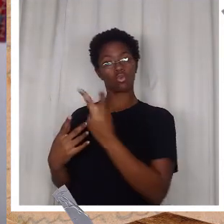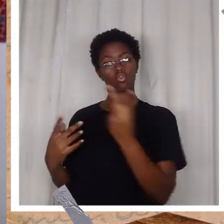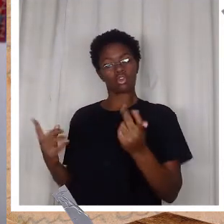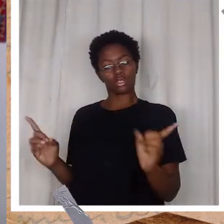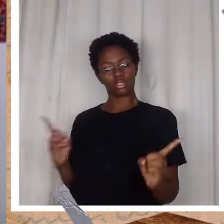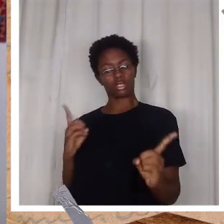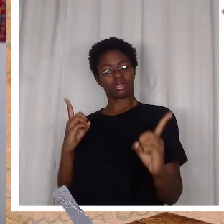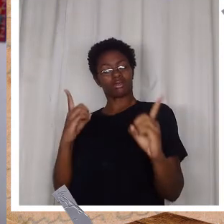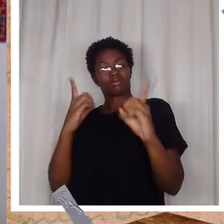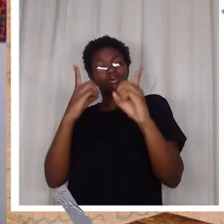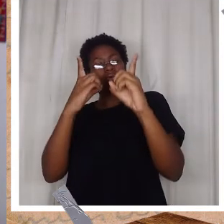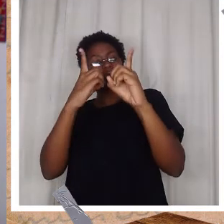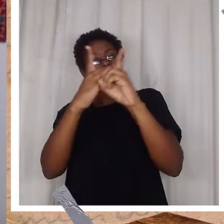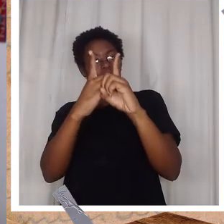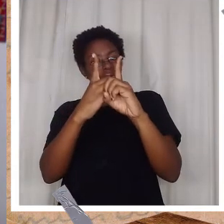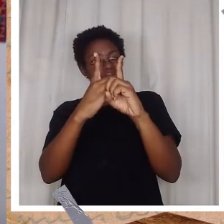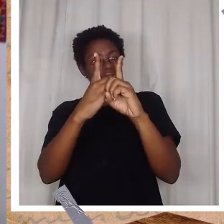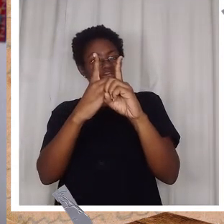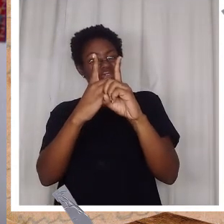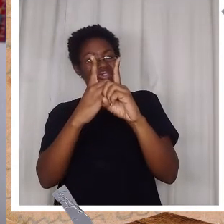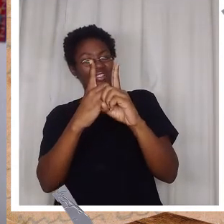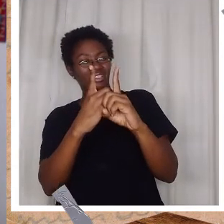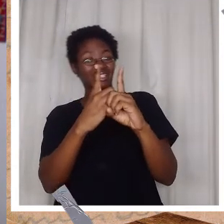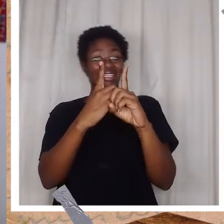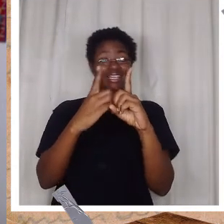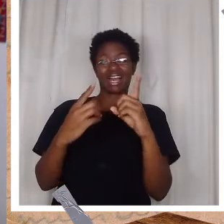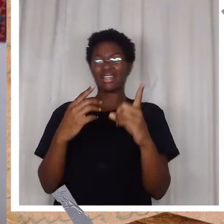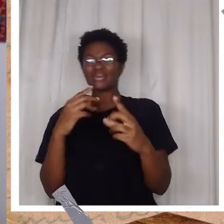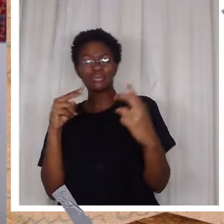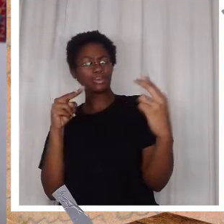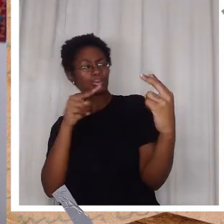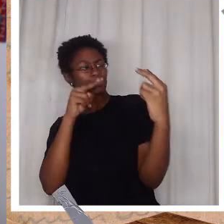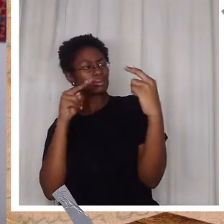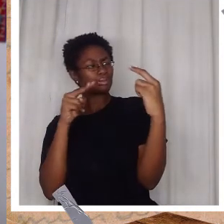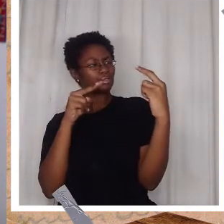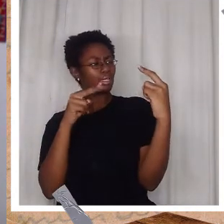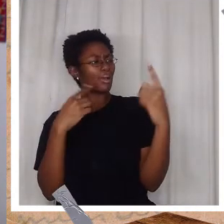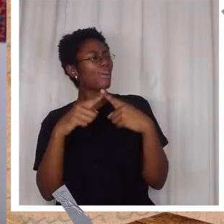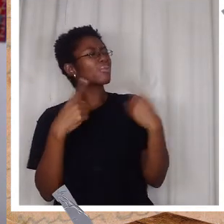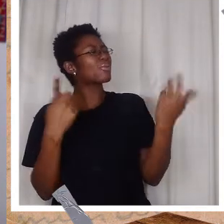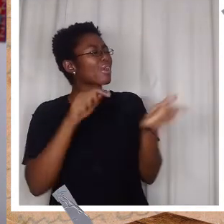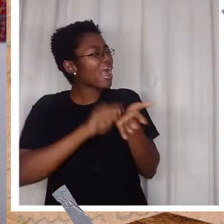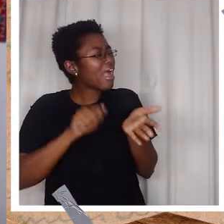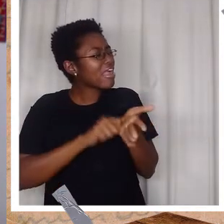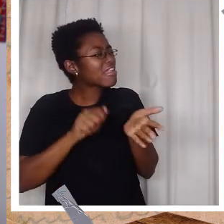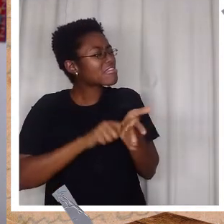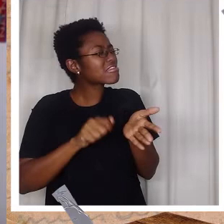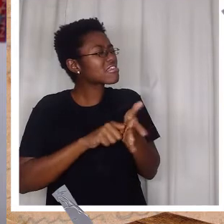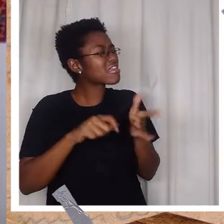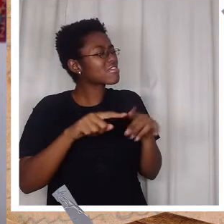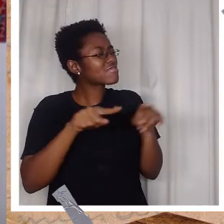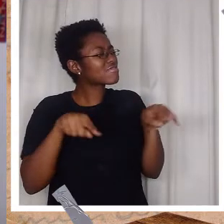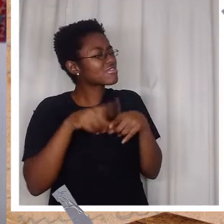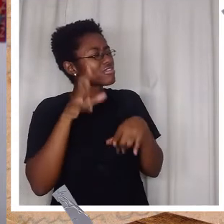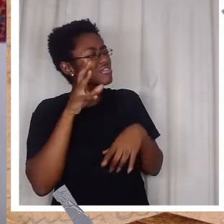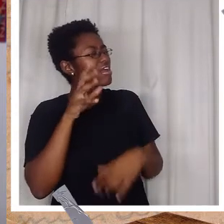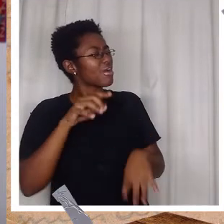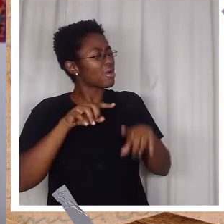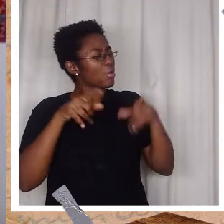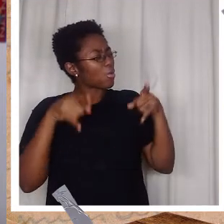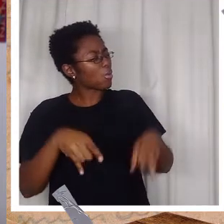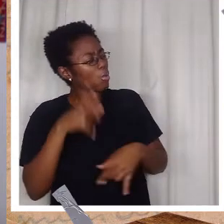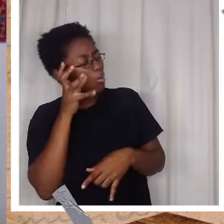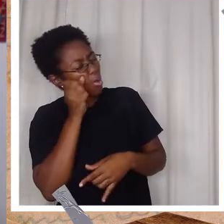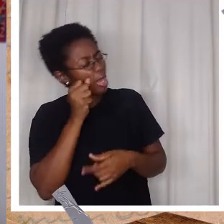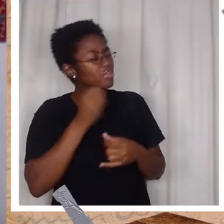e vão querer se identificar, saber por que você escreveu, por que você fez a revolta. E